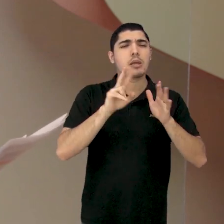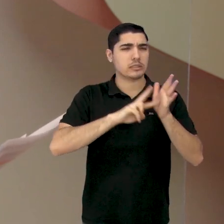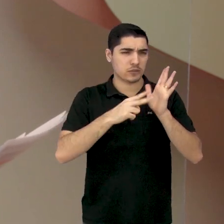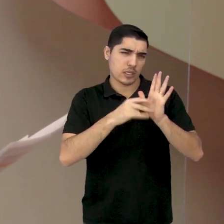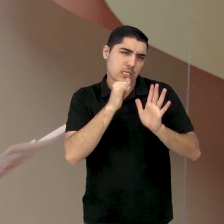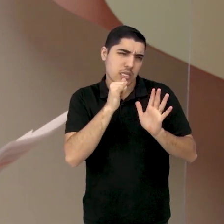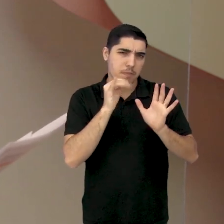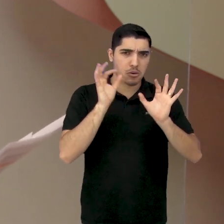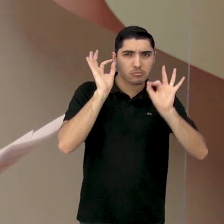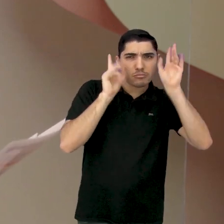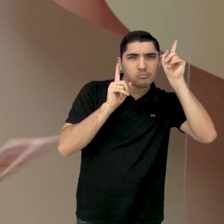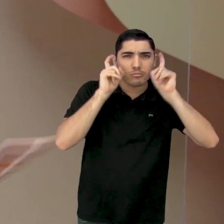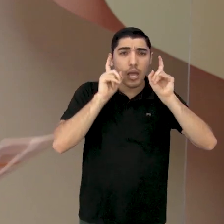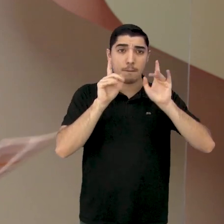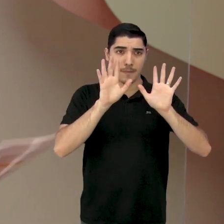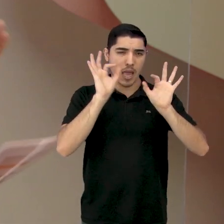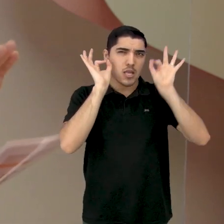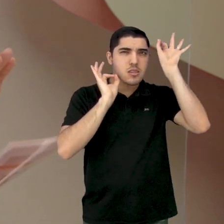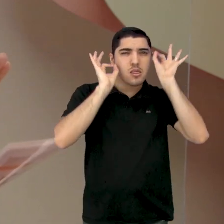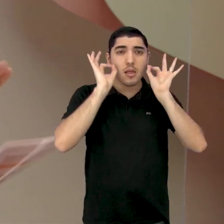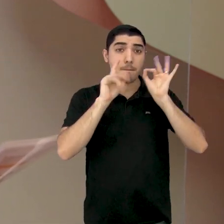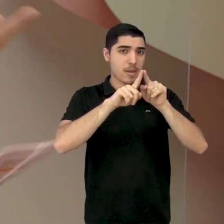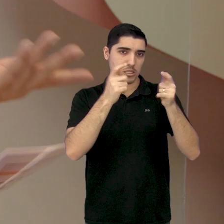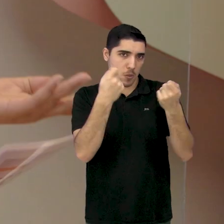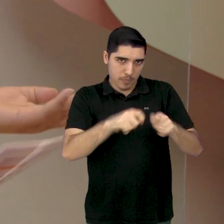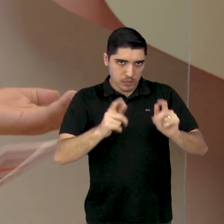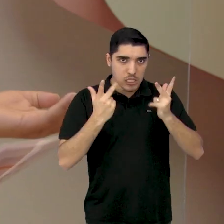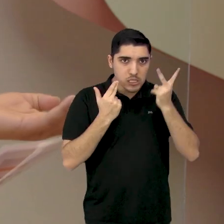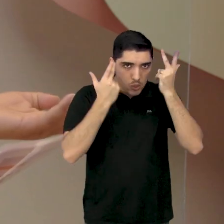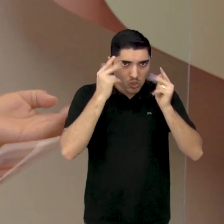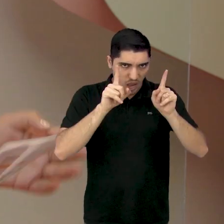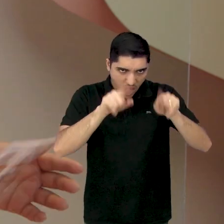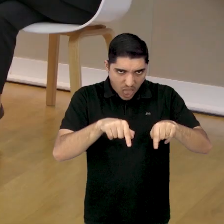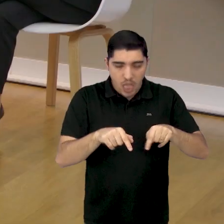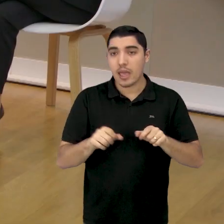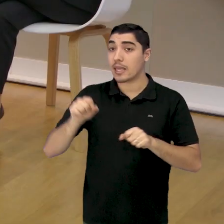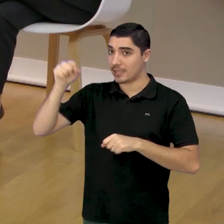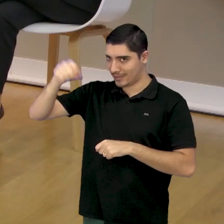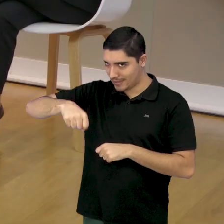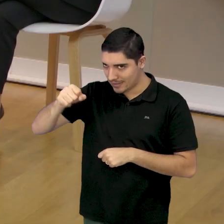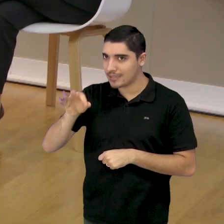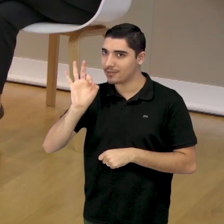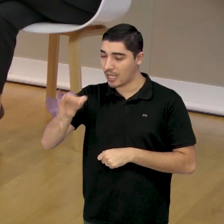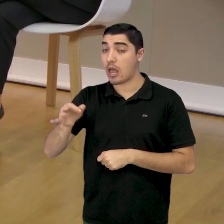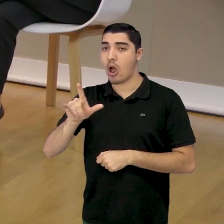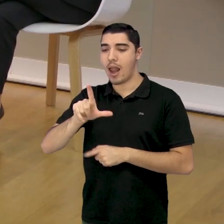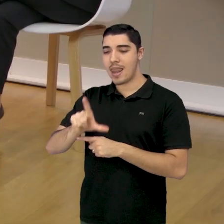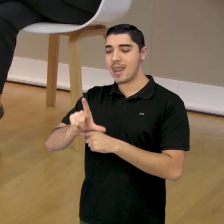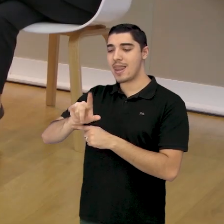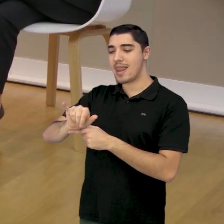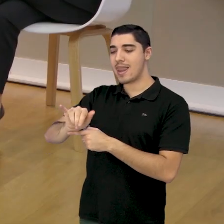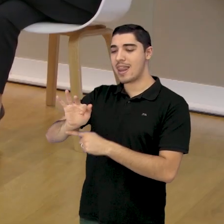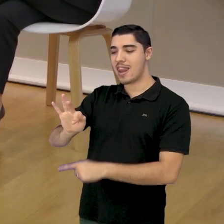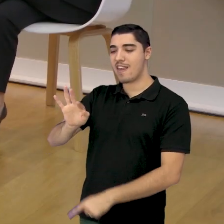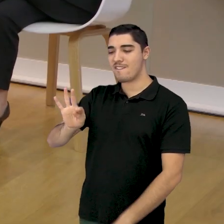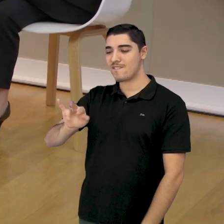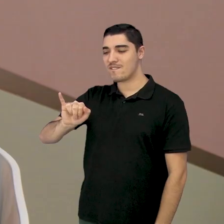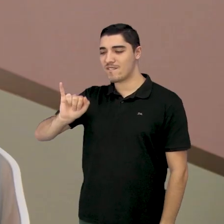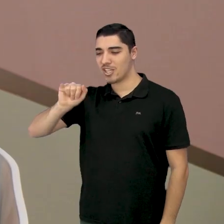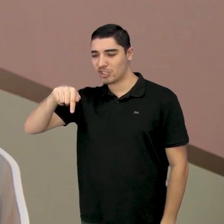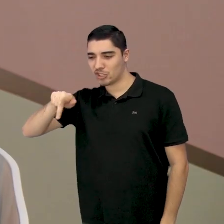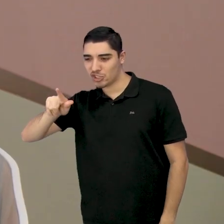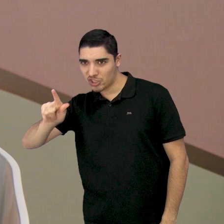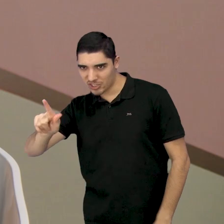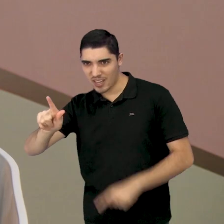uma melhorada aí na face sem precisar de cirurgias plásticas, por exemplo. Exato, né? Quando a gente fala o termo lift, muitas pessoas já se